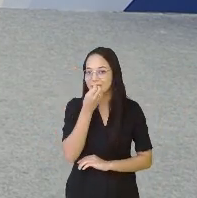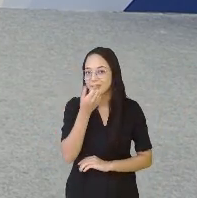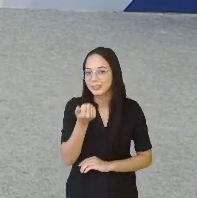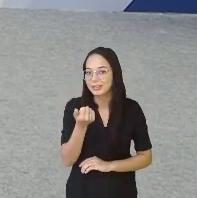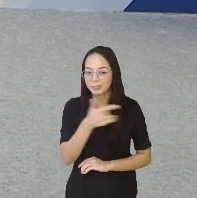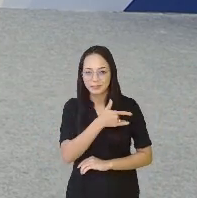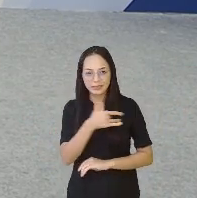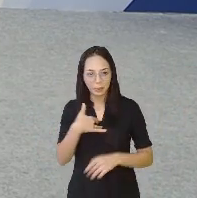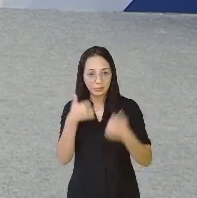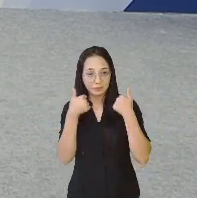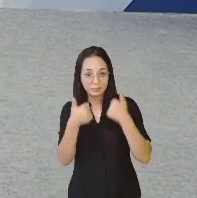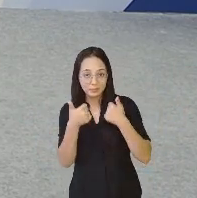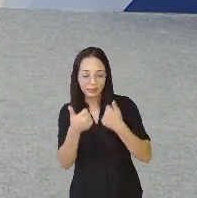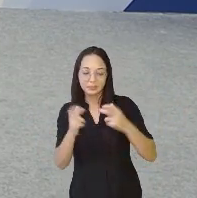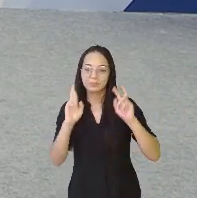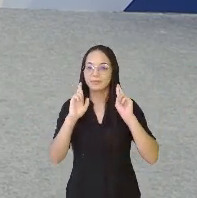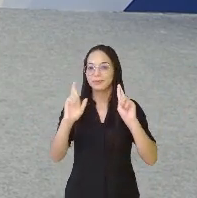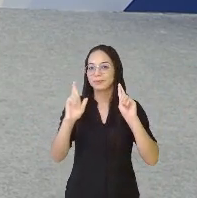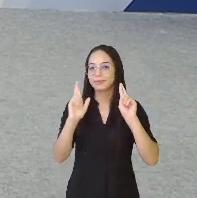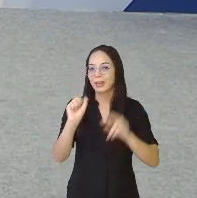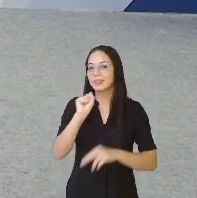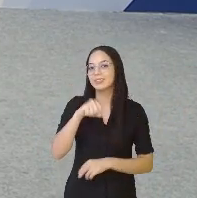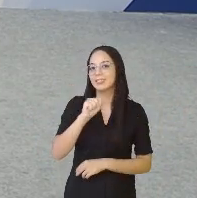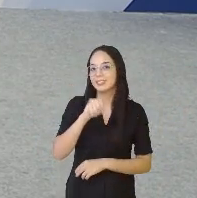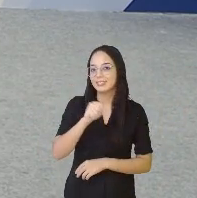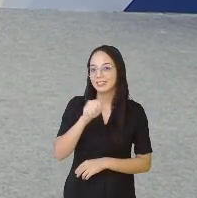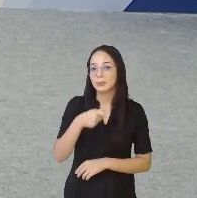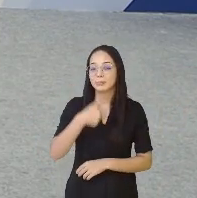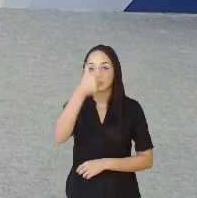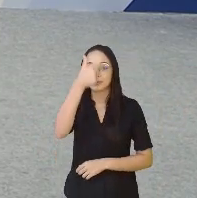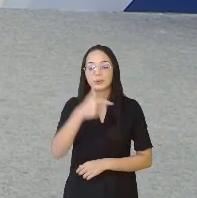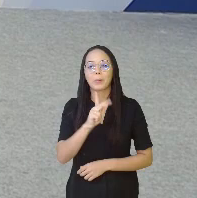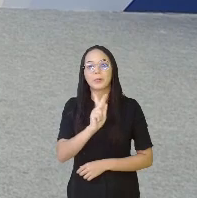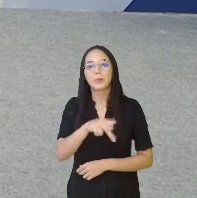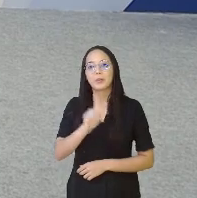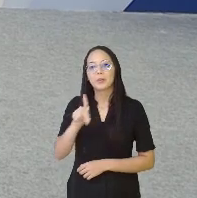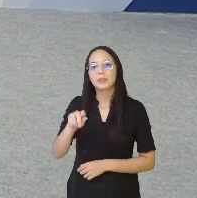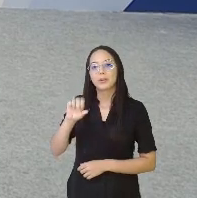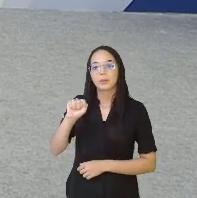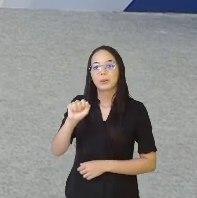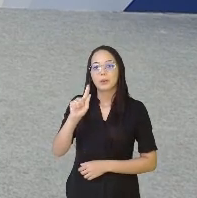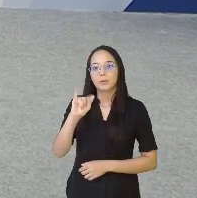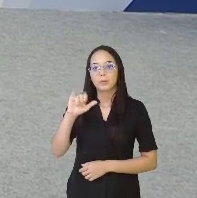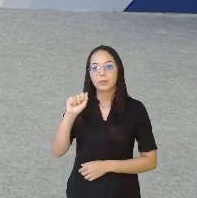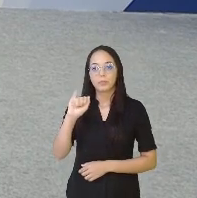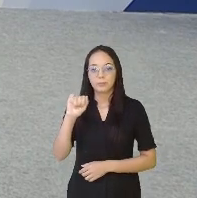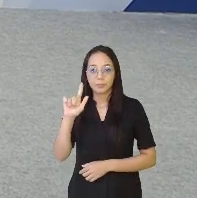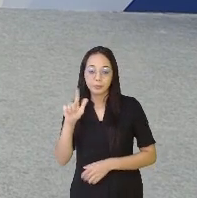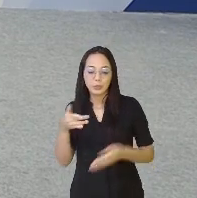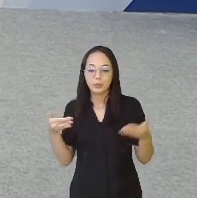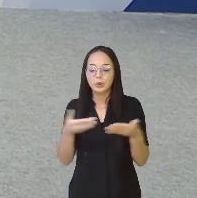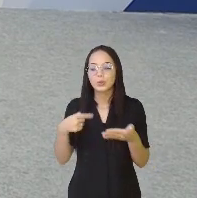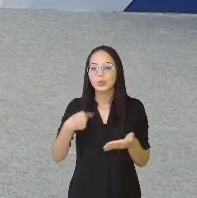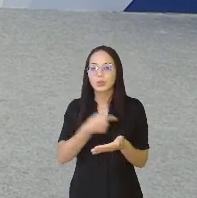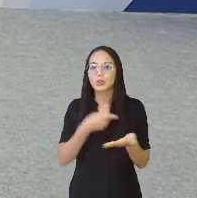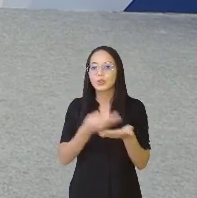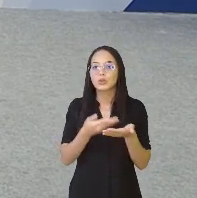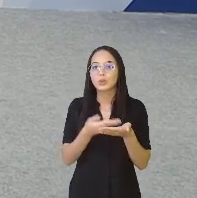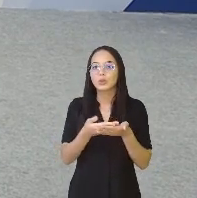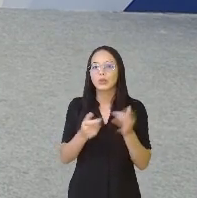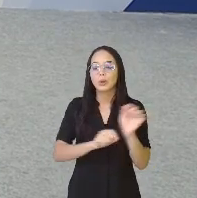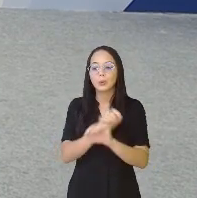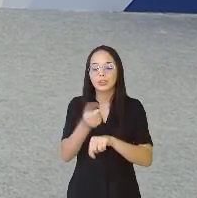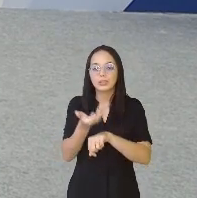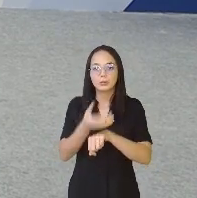como vocês estão? Eu espero que vocês estejam muito bem. Eu sou a professora Abigail Viana e hoje vamos trabalhar o componente curricular